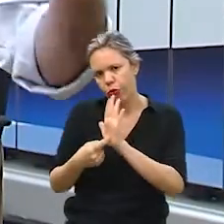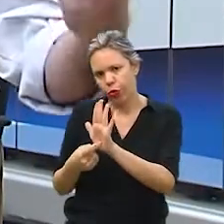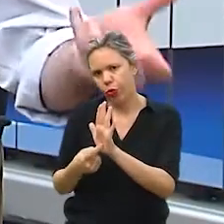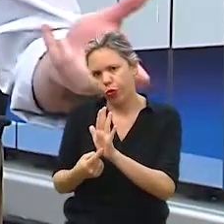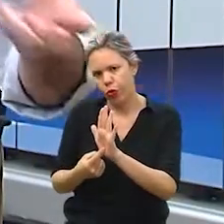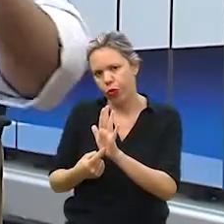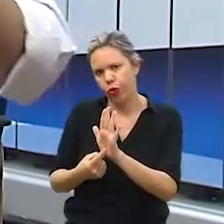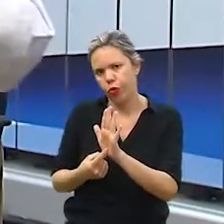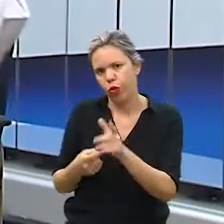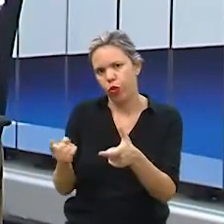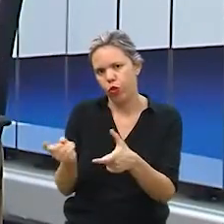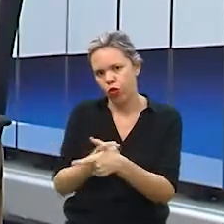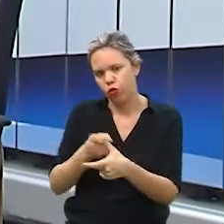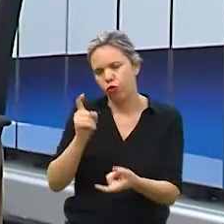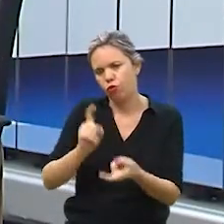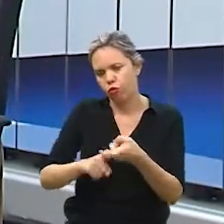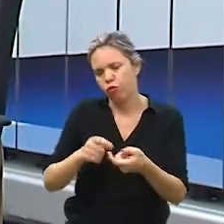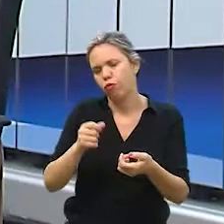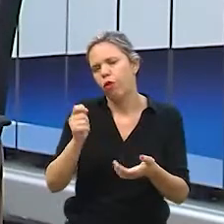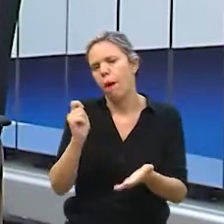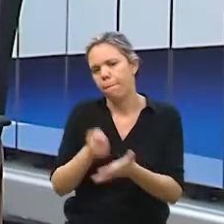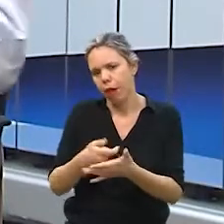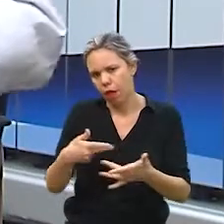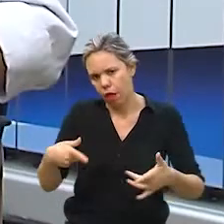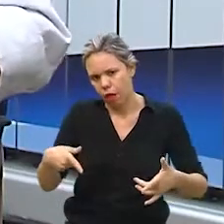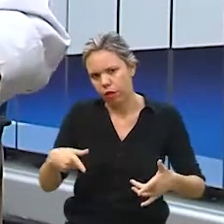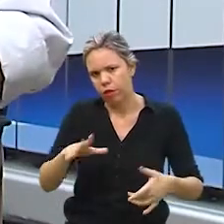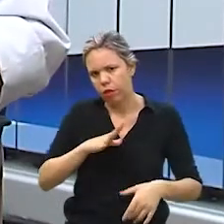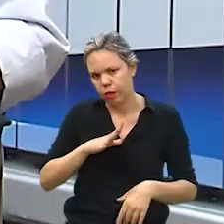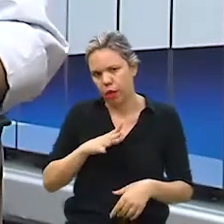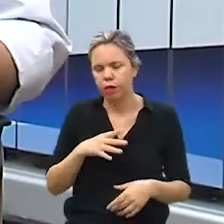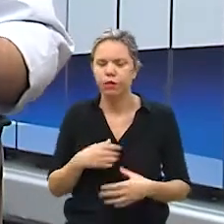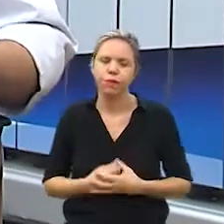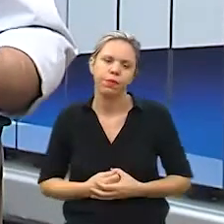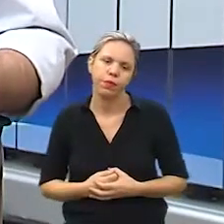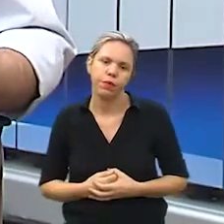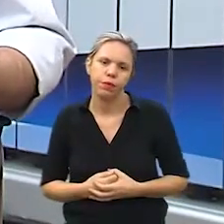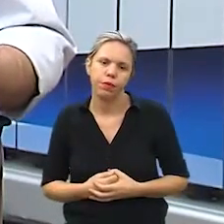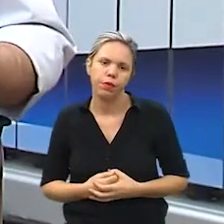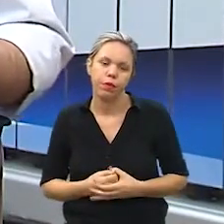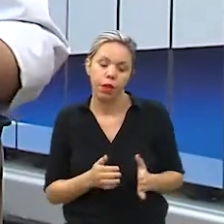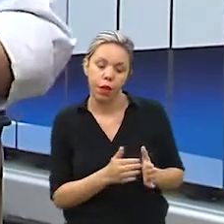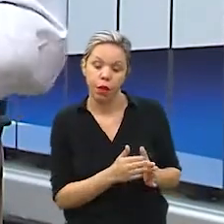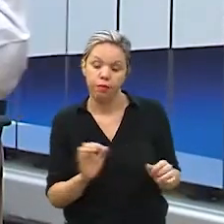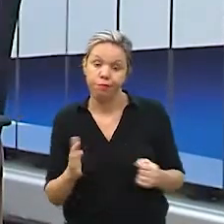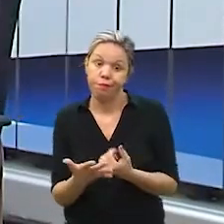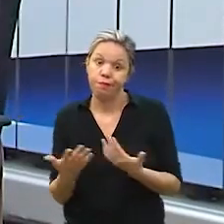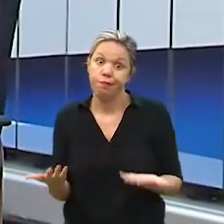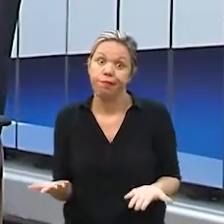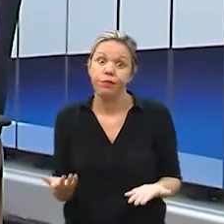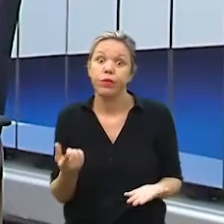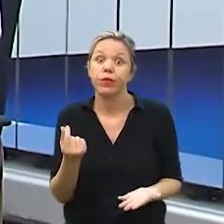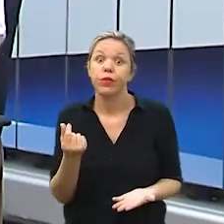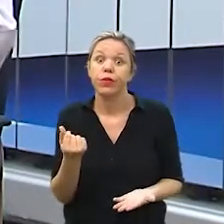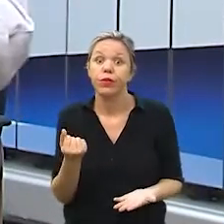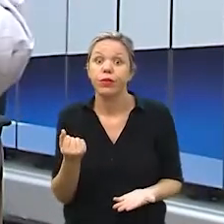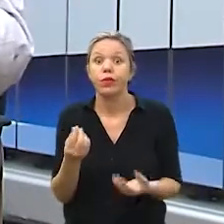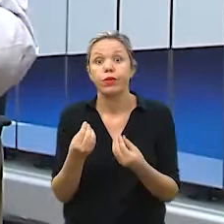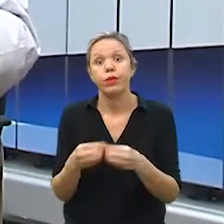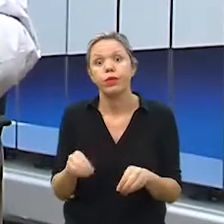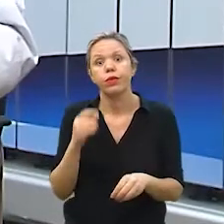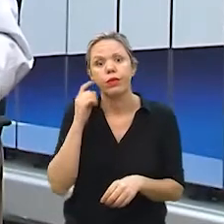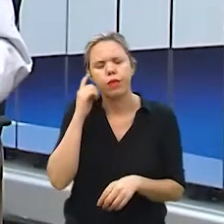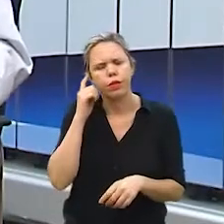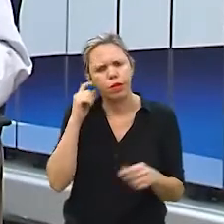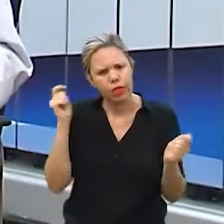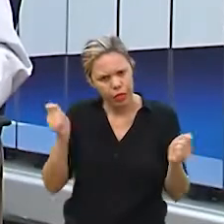as receitas e também as despesas de um município, ainda mais em época de pandemia. Quanto será que foi afetado? Será